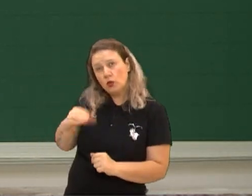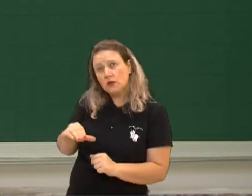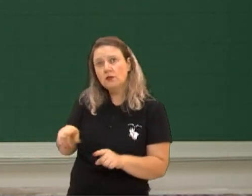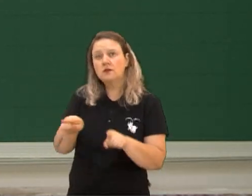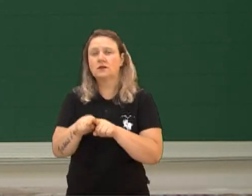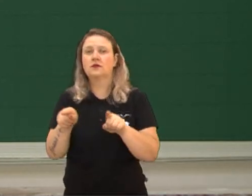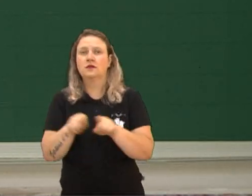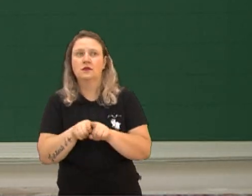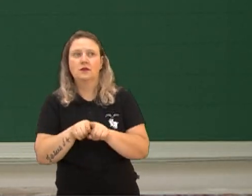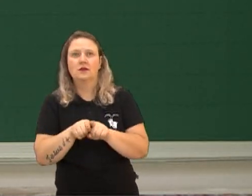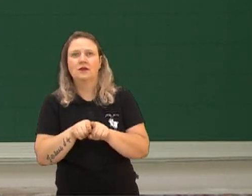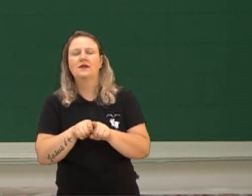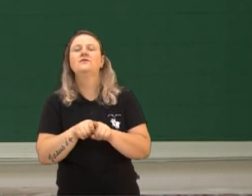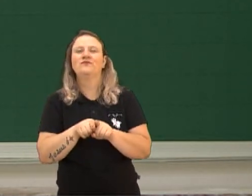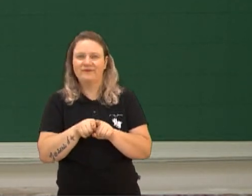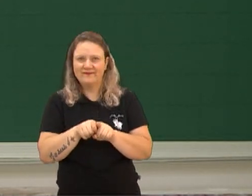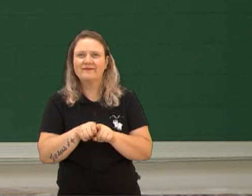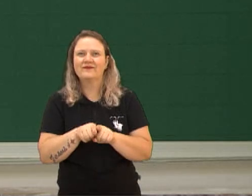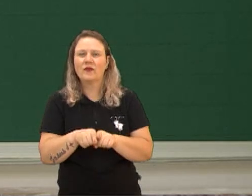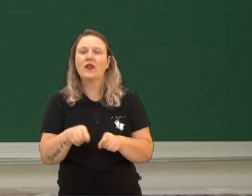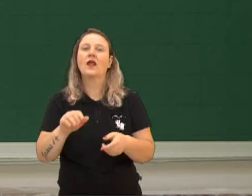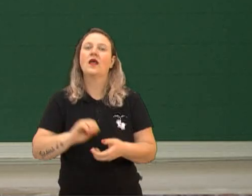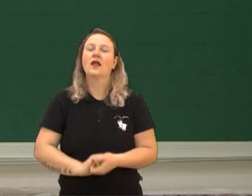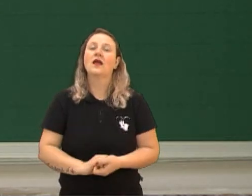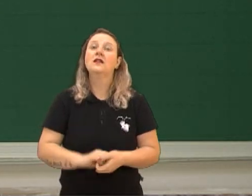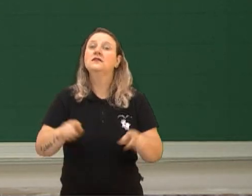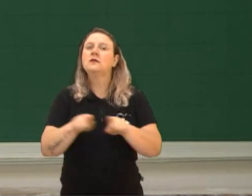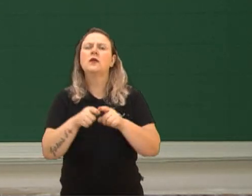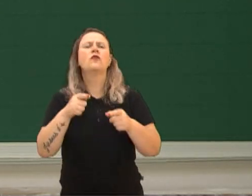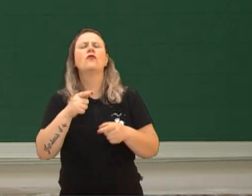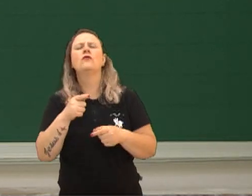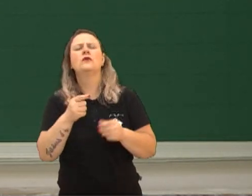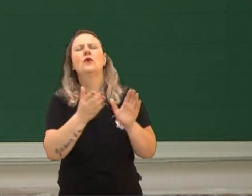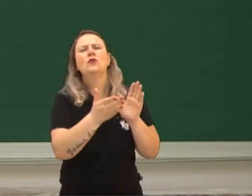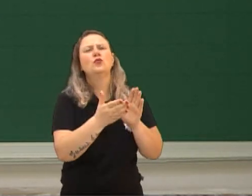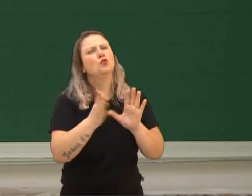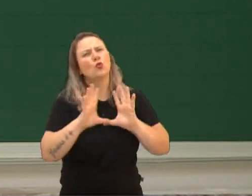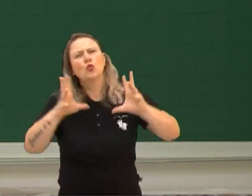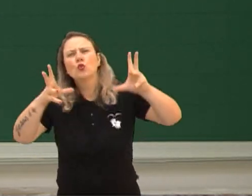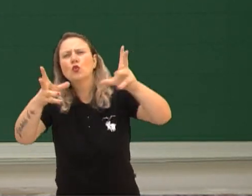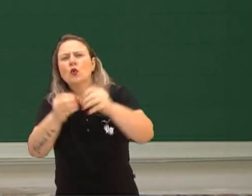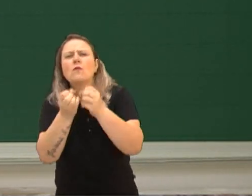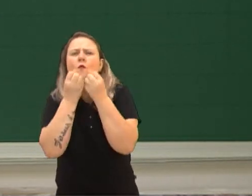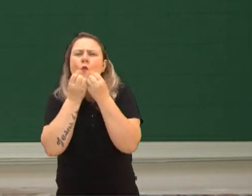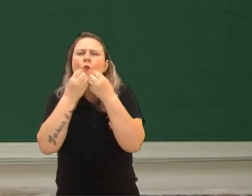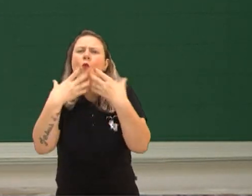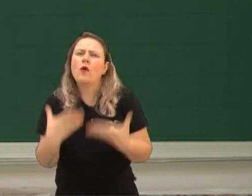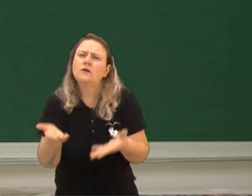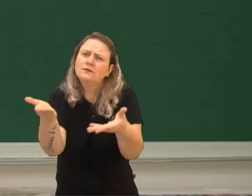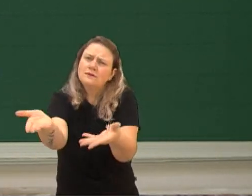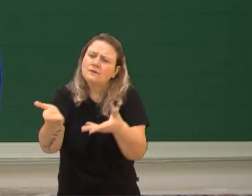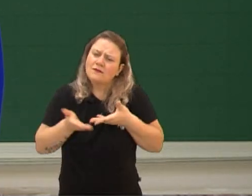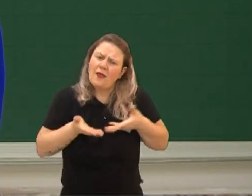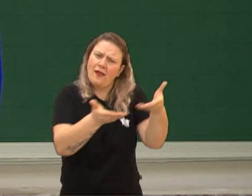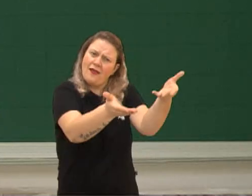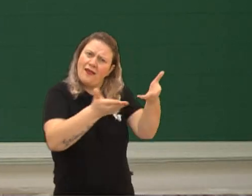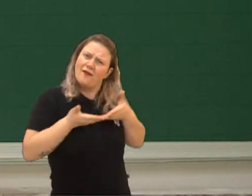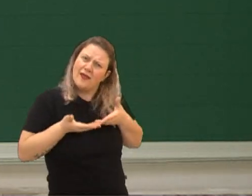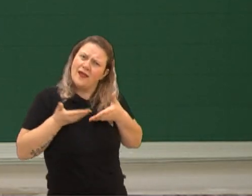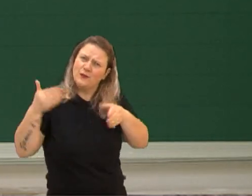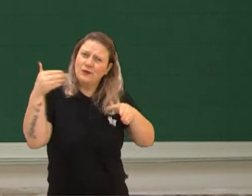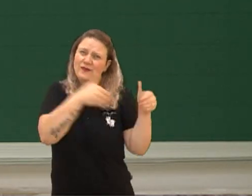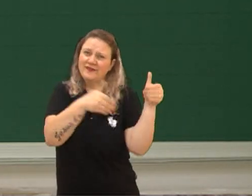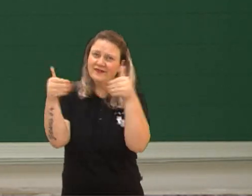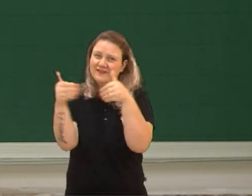de Curitiba. Ora, aí eu quero desejar a todos e a todas, sejam muito bem-vindos e bem-vindas aqui